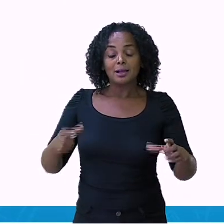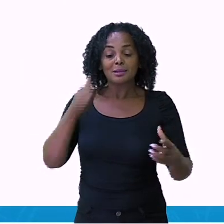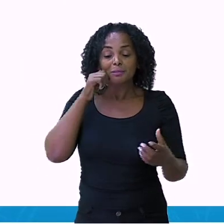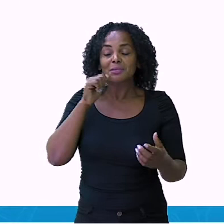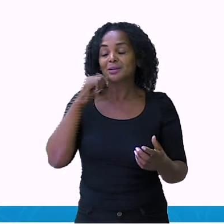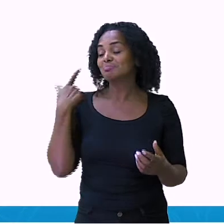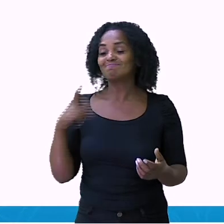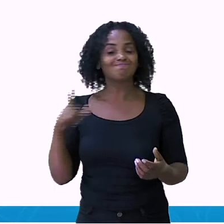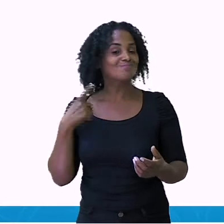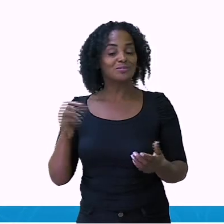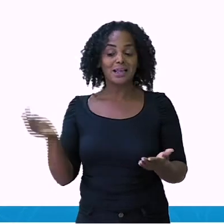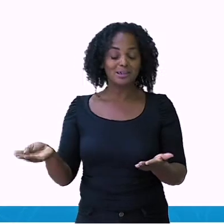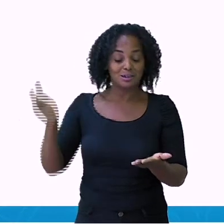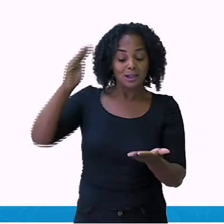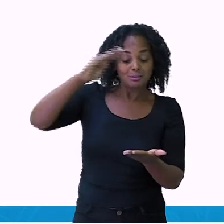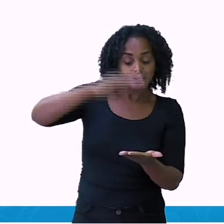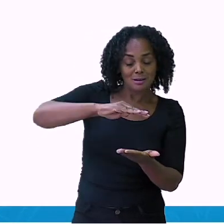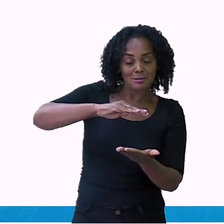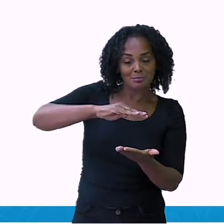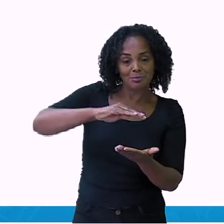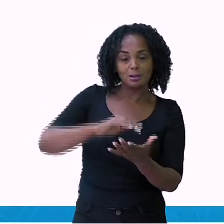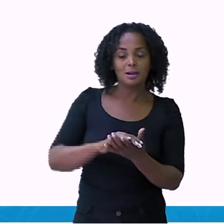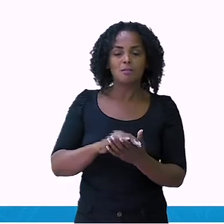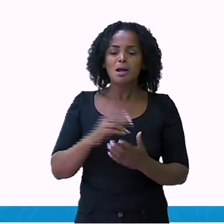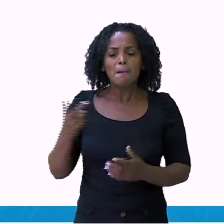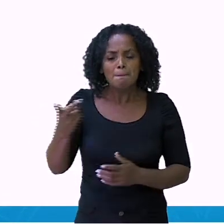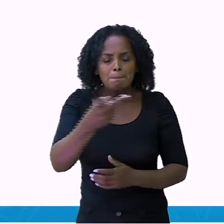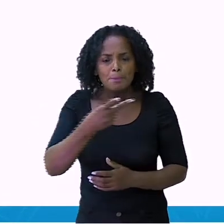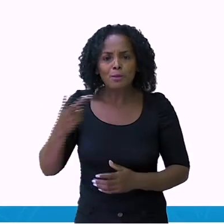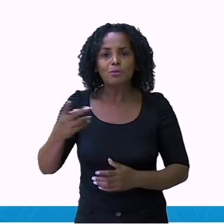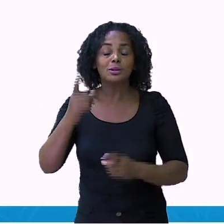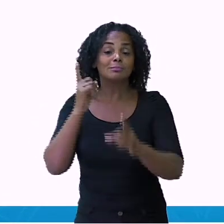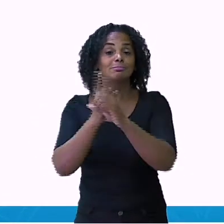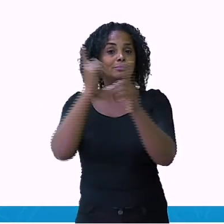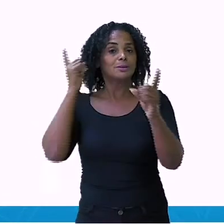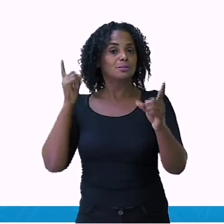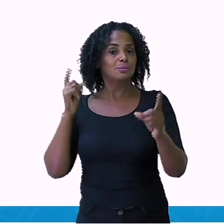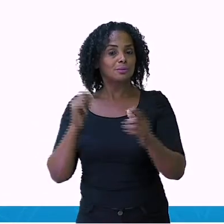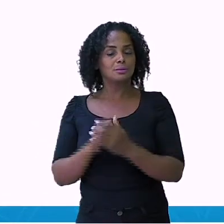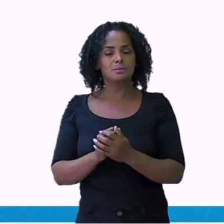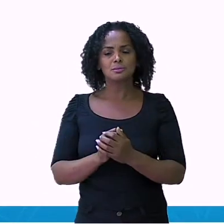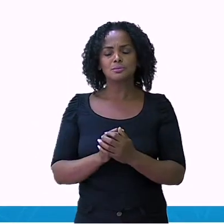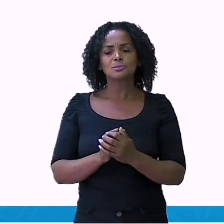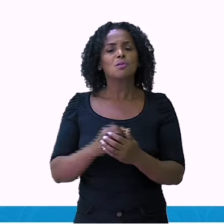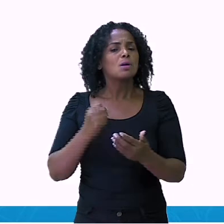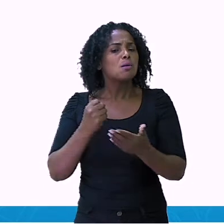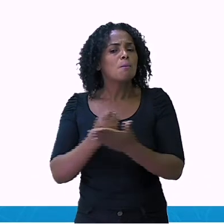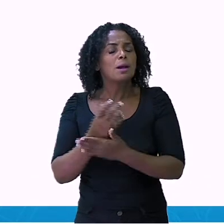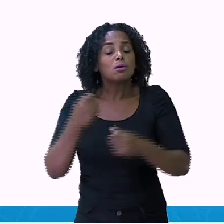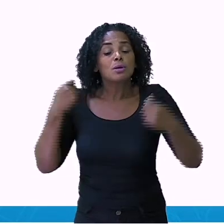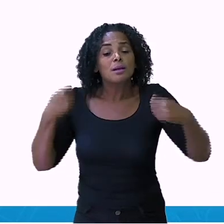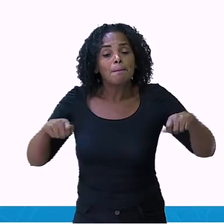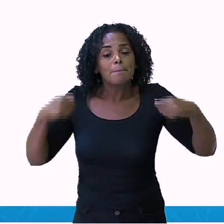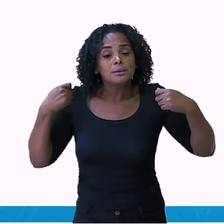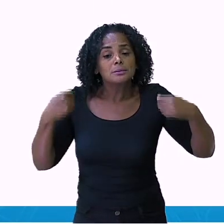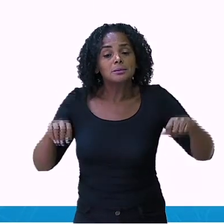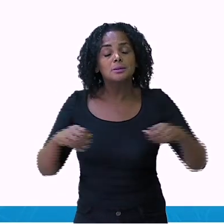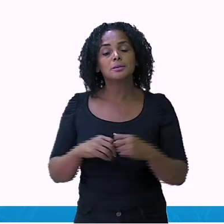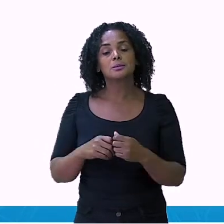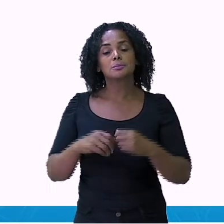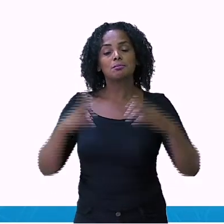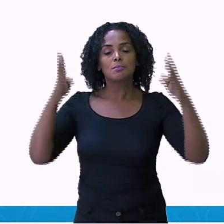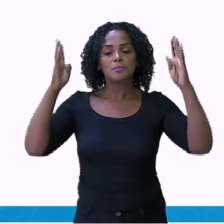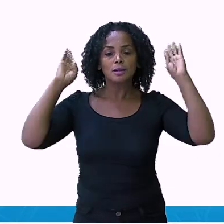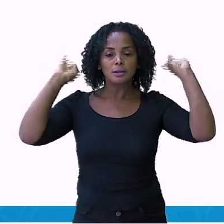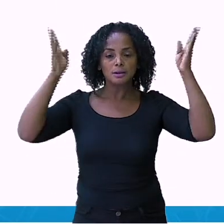precisa de comprar uma outra panela, ela vai encontrar só aquilo que ela necessita. Então, nas feiras livres a gente tem essa opção, essa variedade de